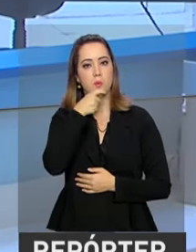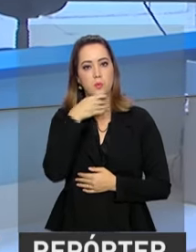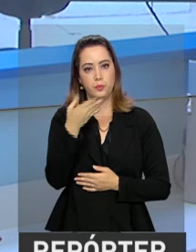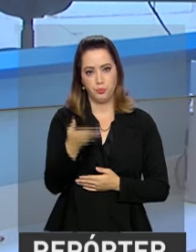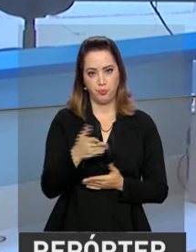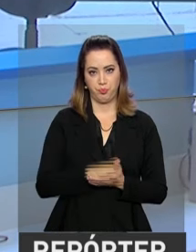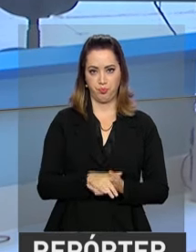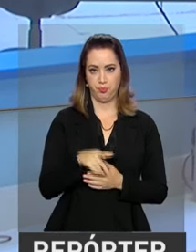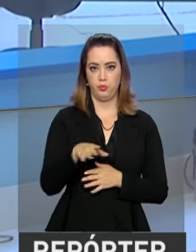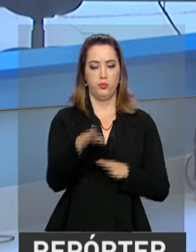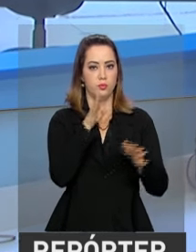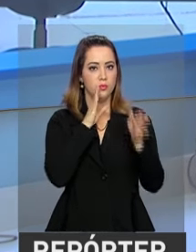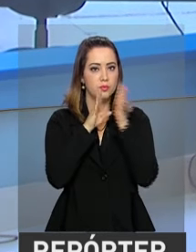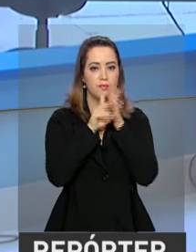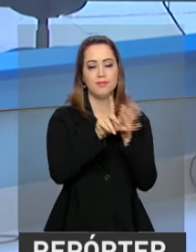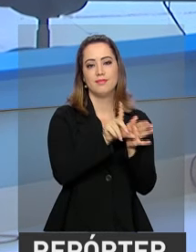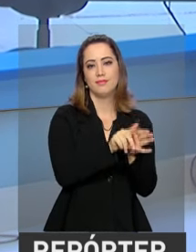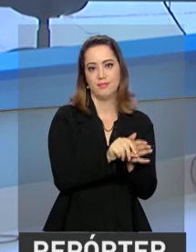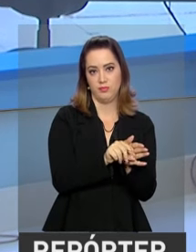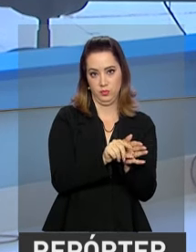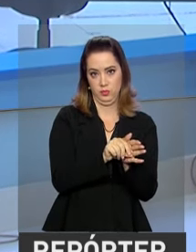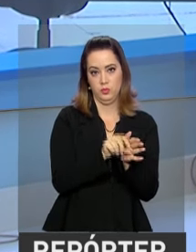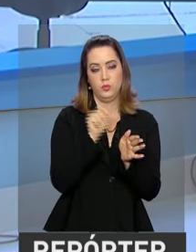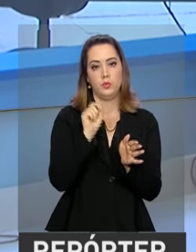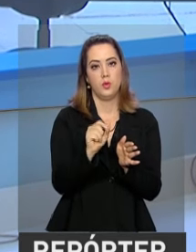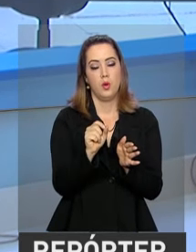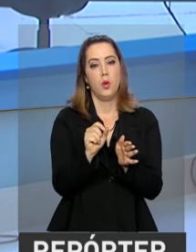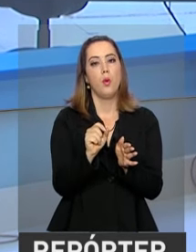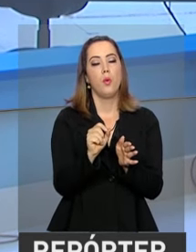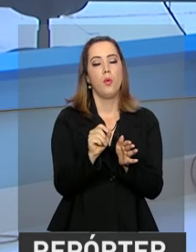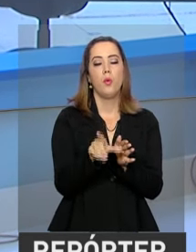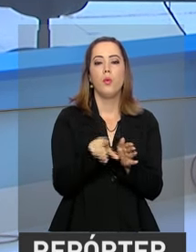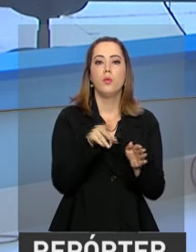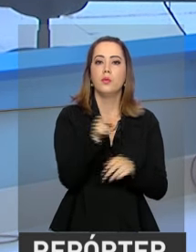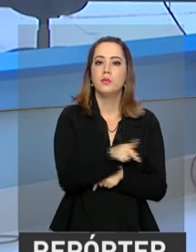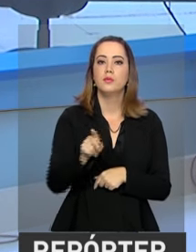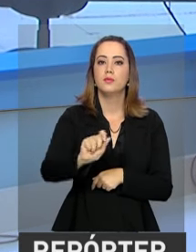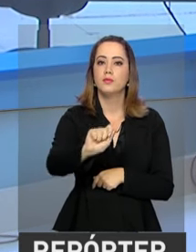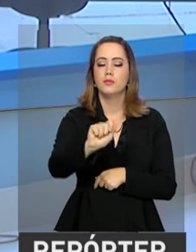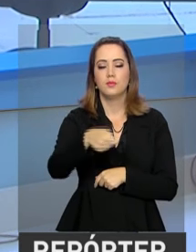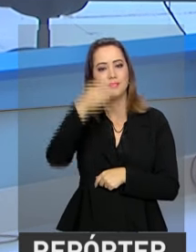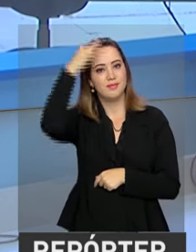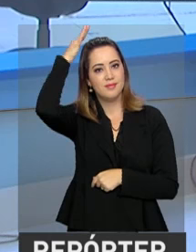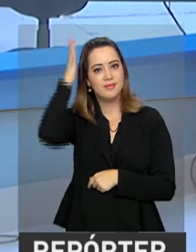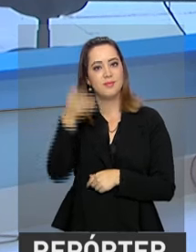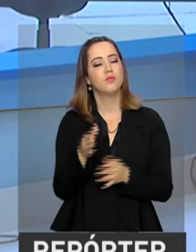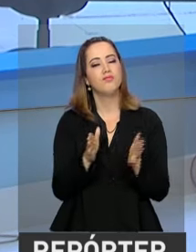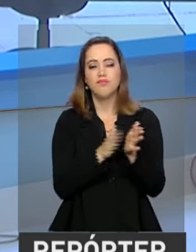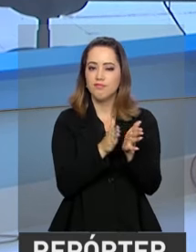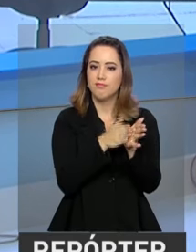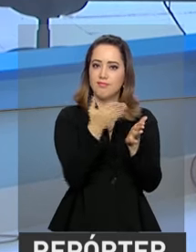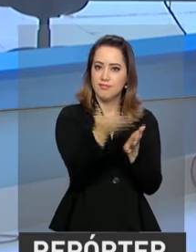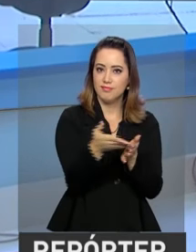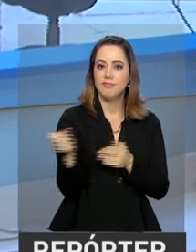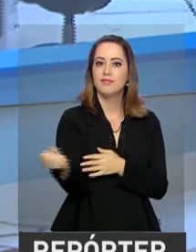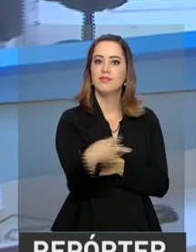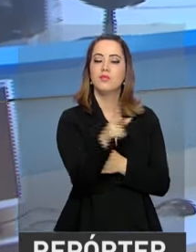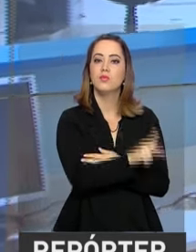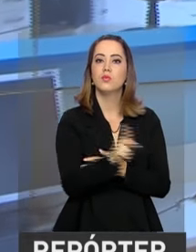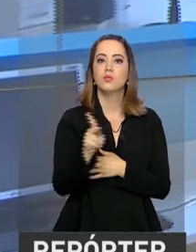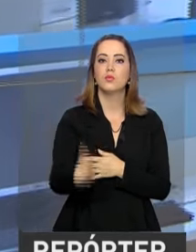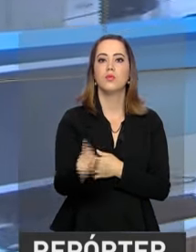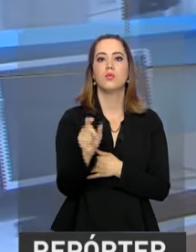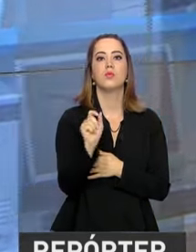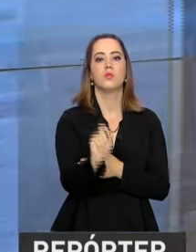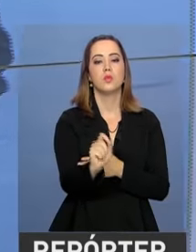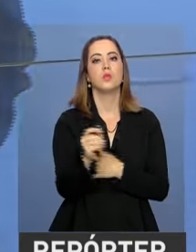sociais, o presidente em exercício, Michel Temer, parabenizou o novo presidente da Câmara dos Deputados, que foi eleito na madrugada de hoje. João Pedro Neto